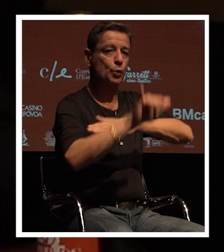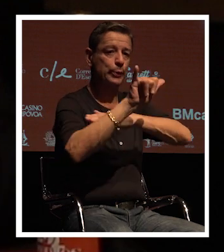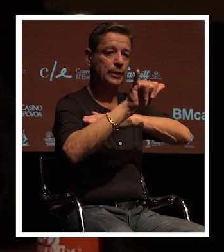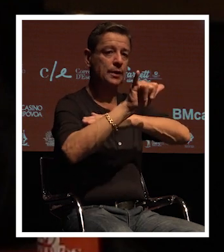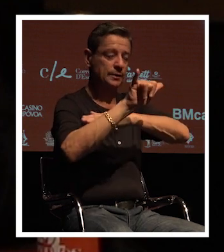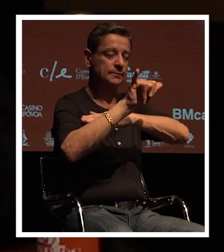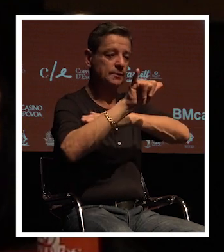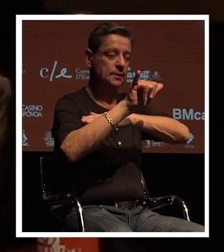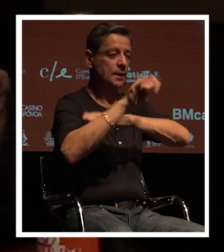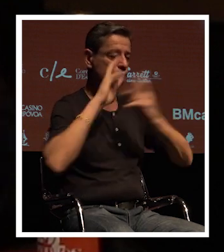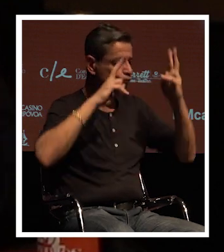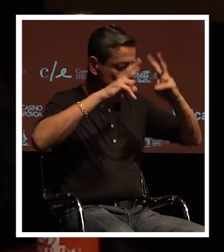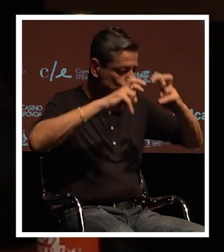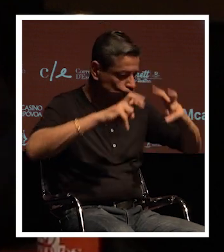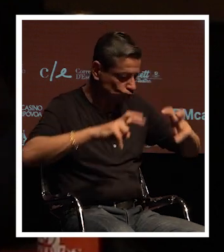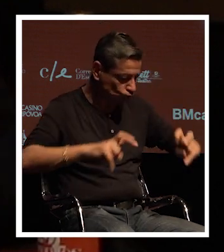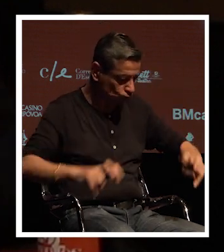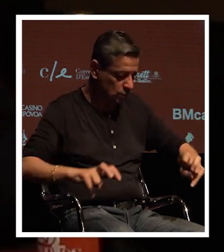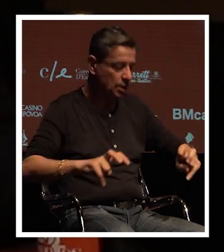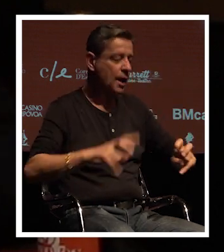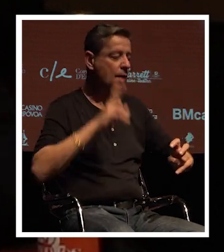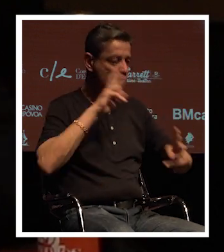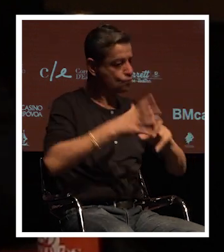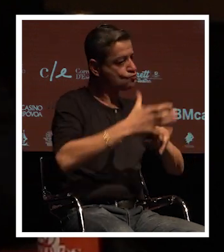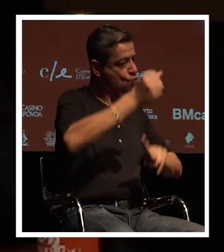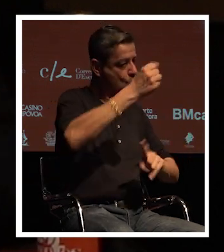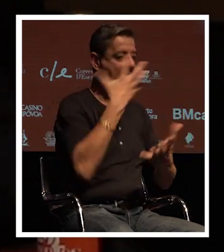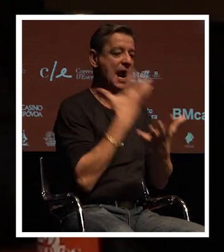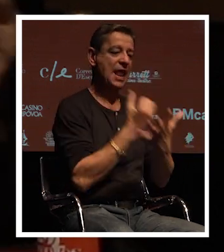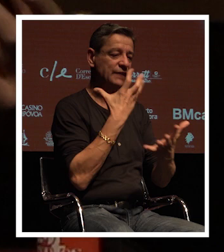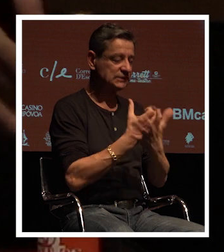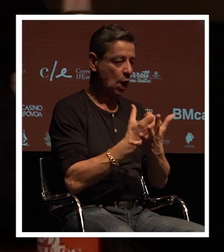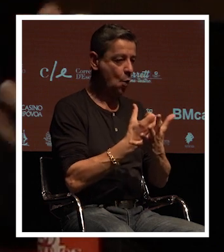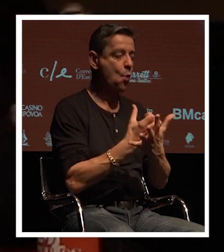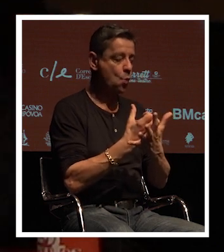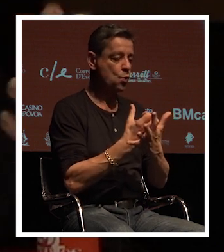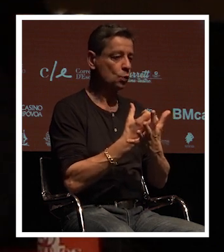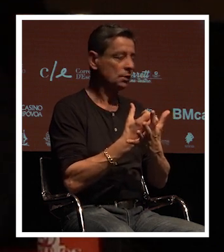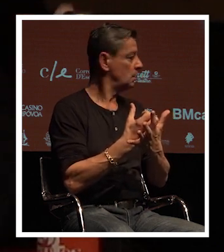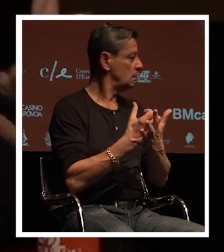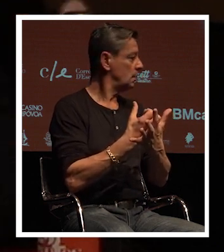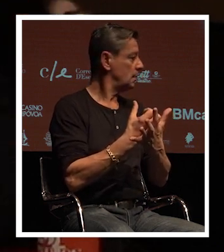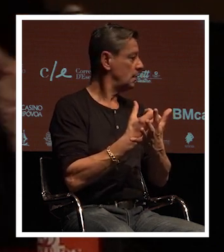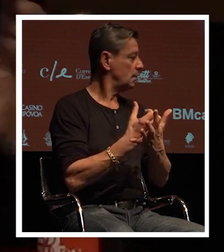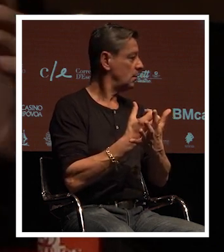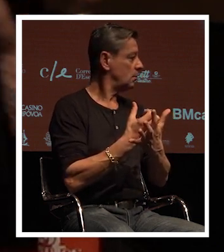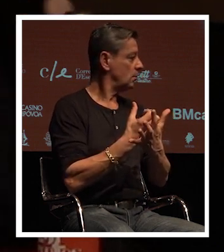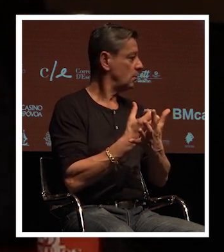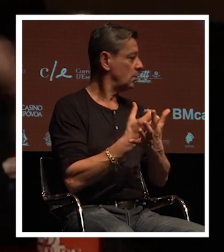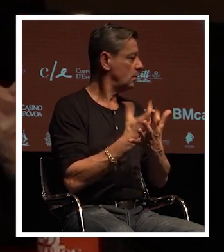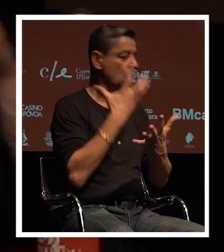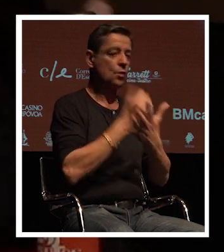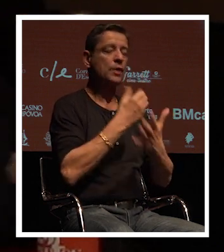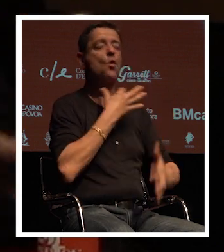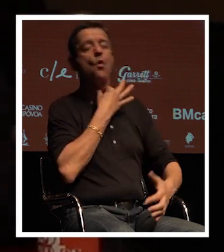a a pesquisar e encontrei uma gravação caseira caseira não é bem caseira era com um